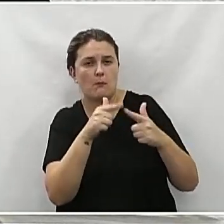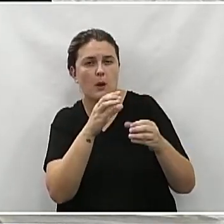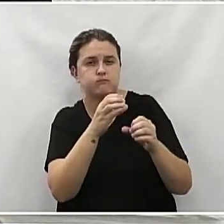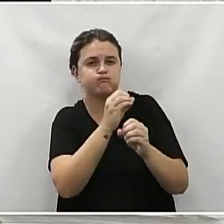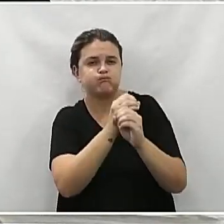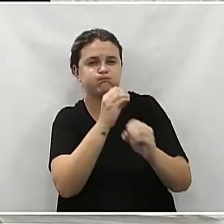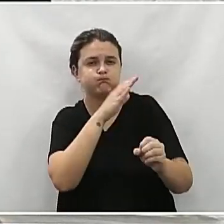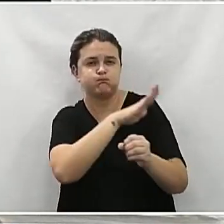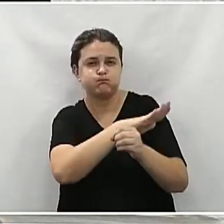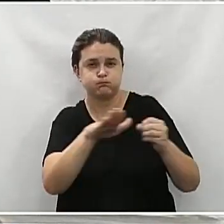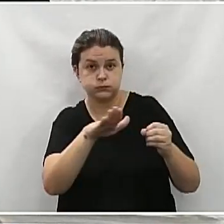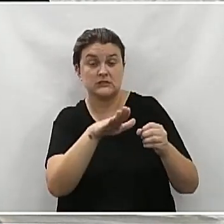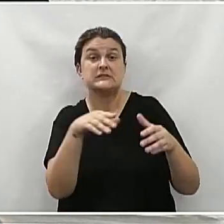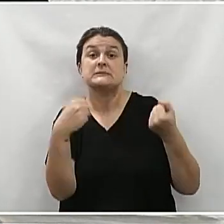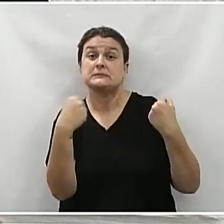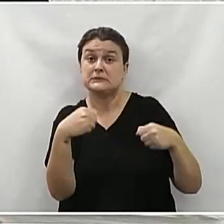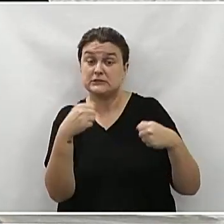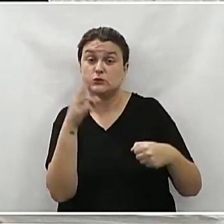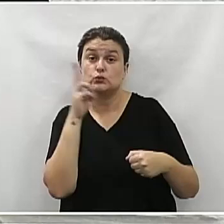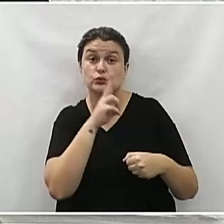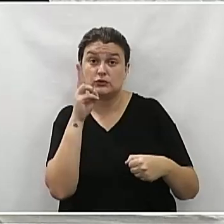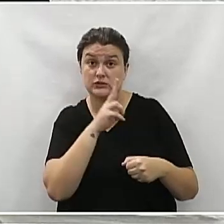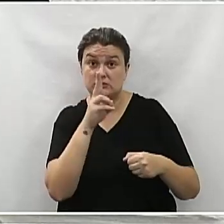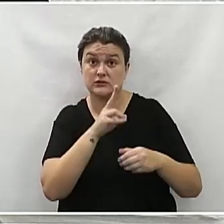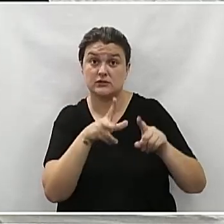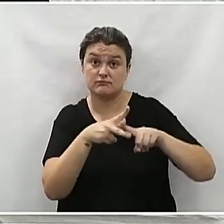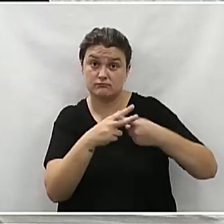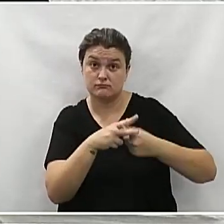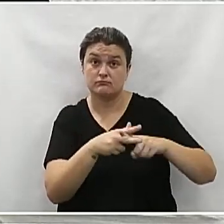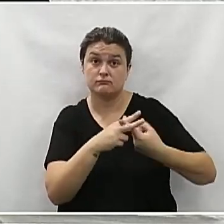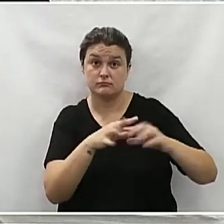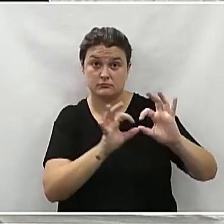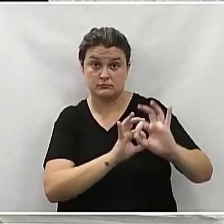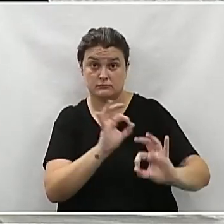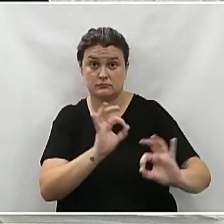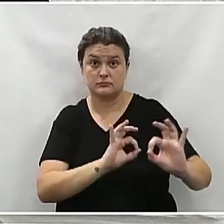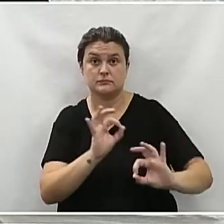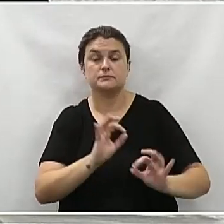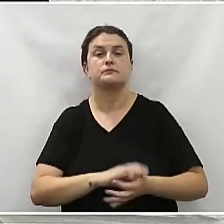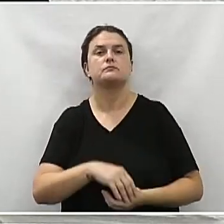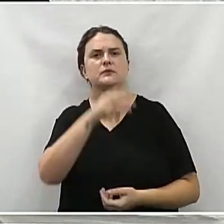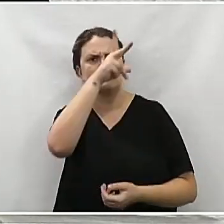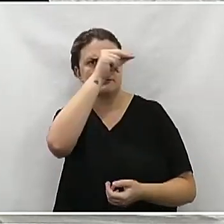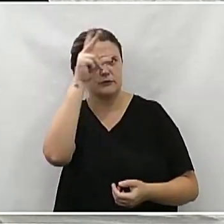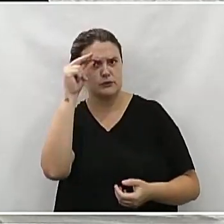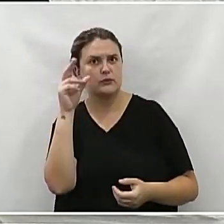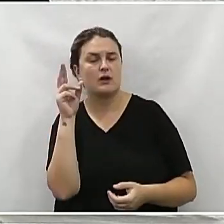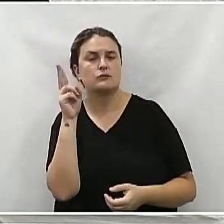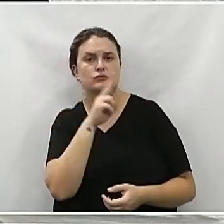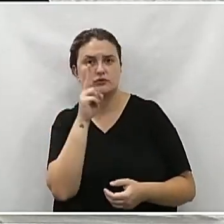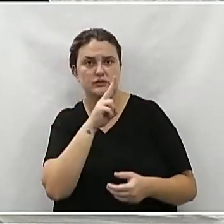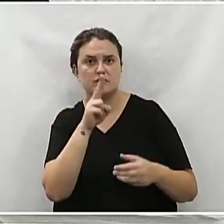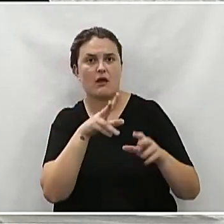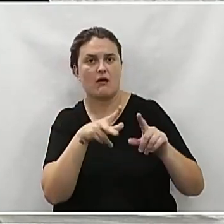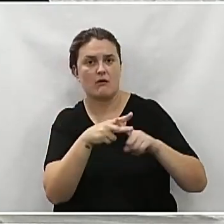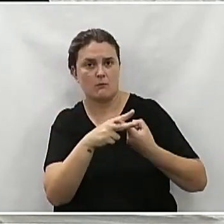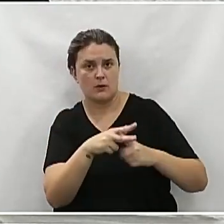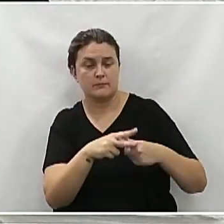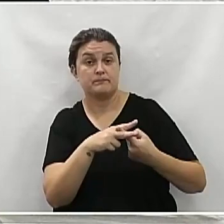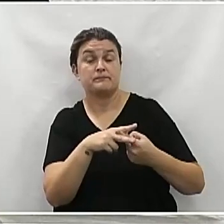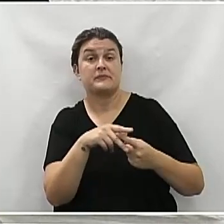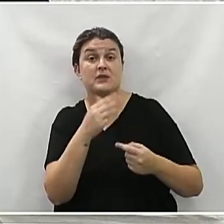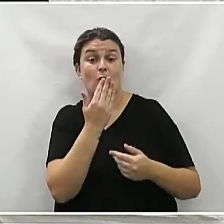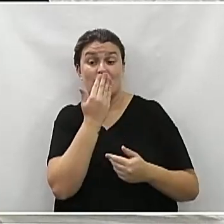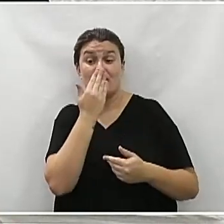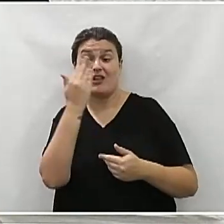entupida. Por isso, se faz necessário, de forma urgente, a intervenção por parte do Poder Público Municipal, também pelo motivo que o